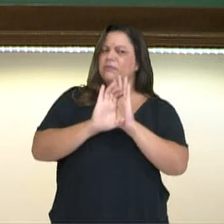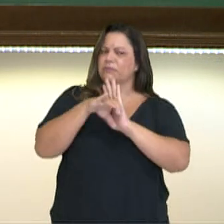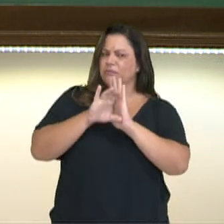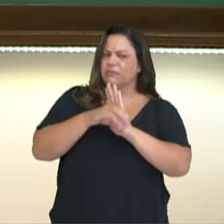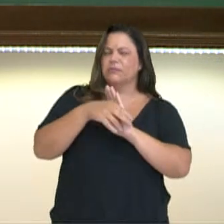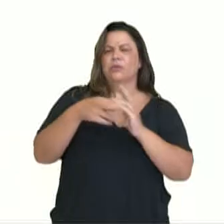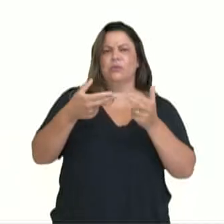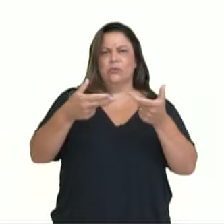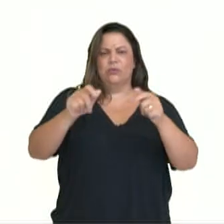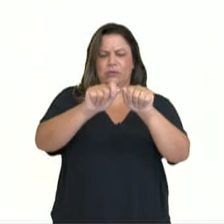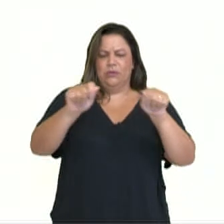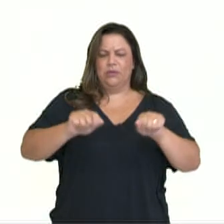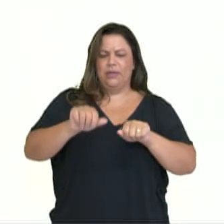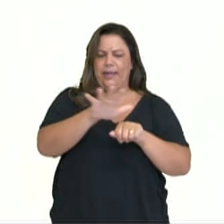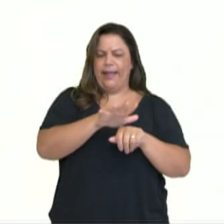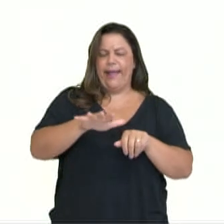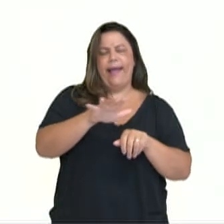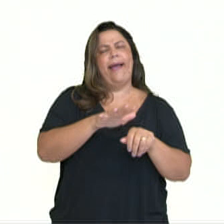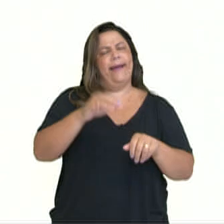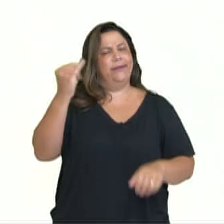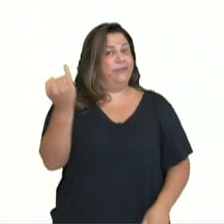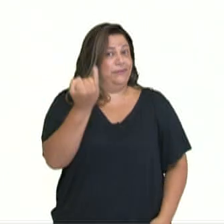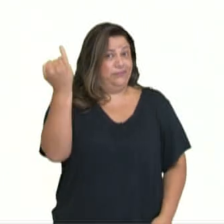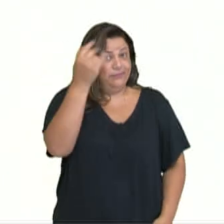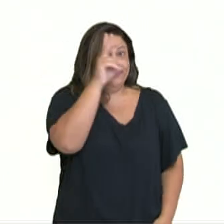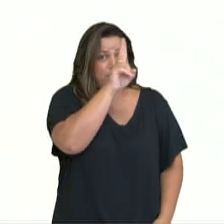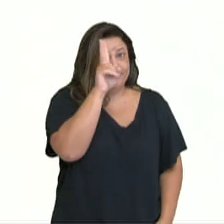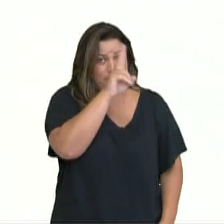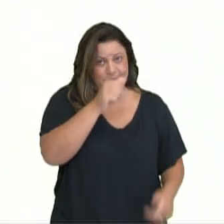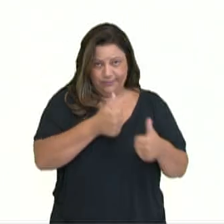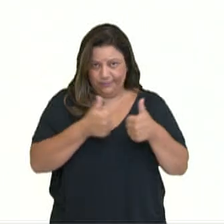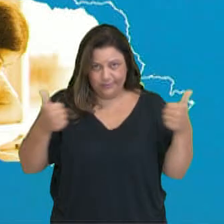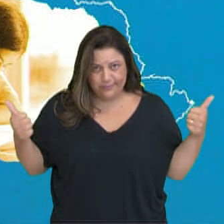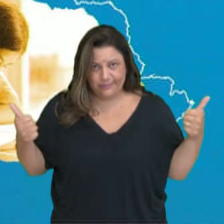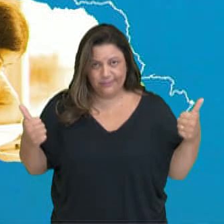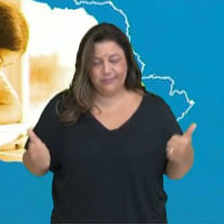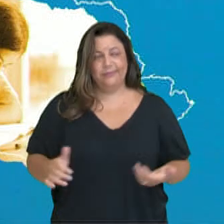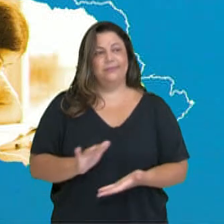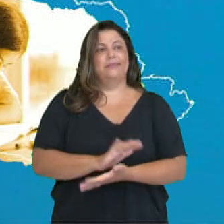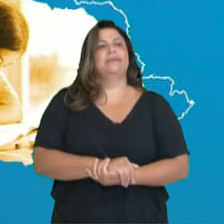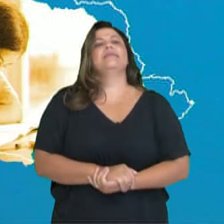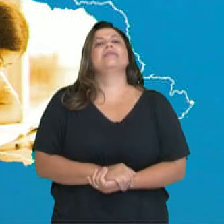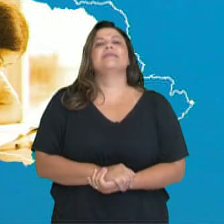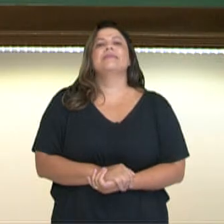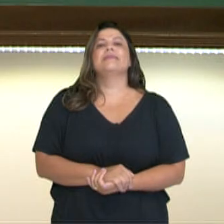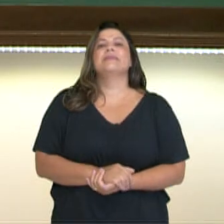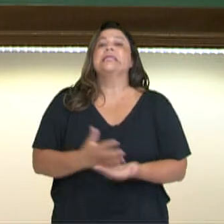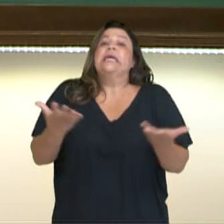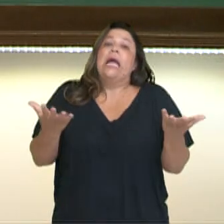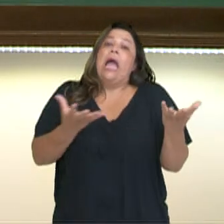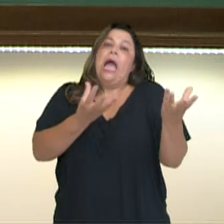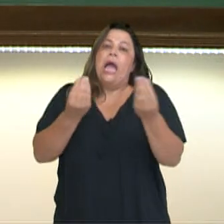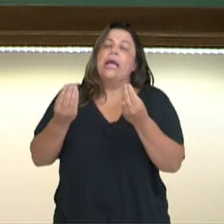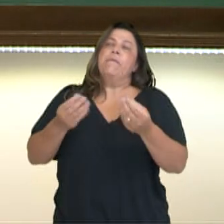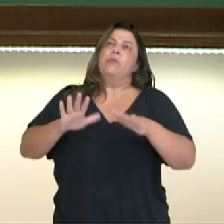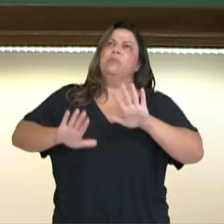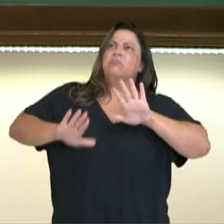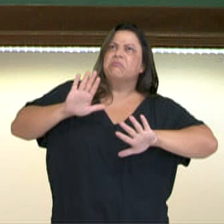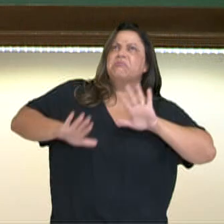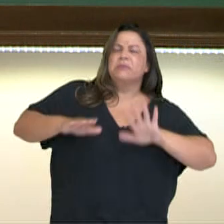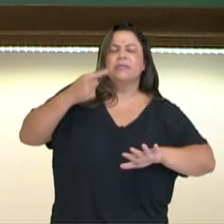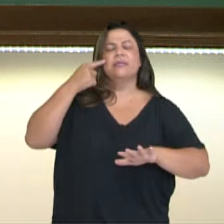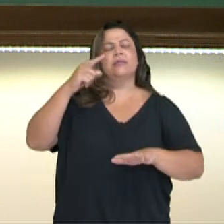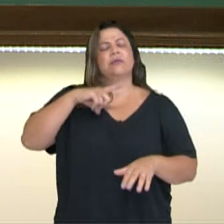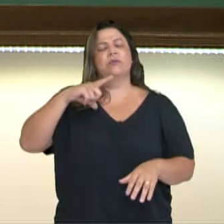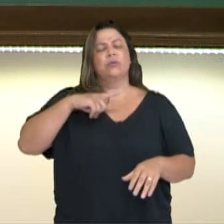área das figuras planas. Então é bem importante você lembrar disso, certo? Em muitos momentos, quando você tem